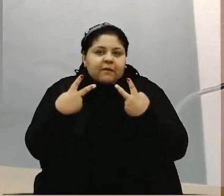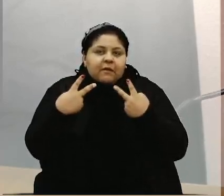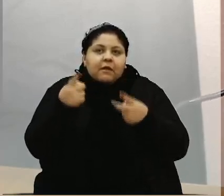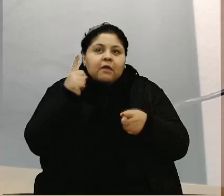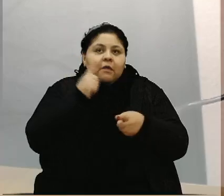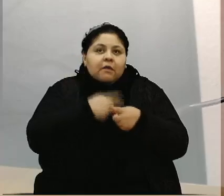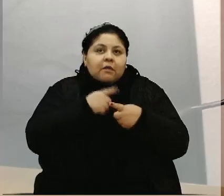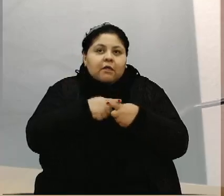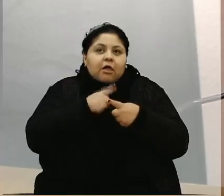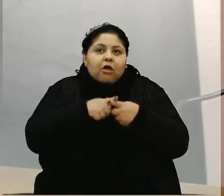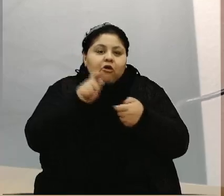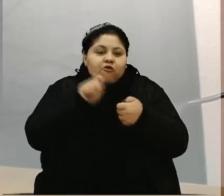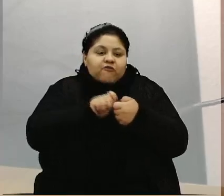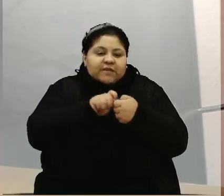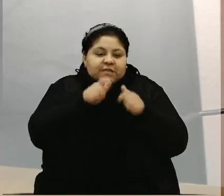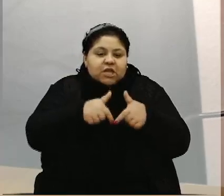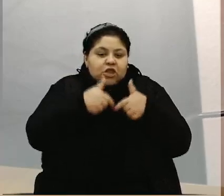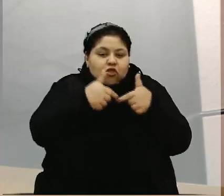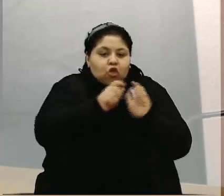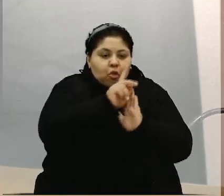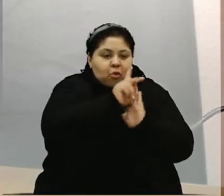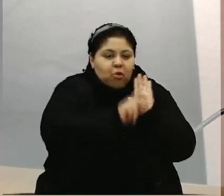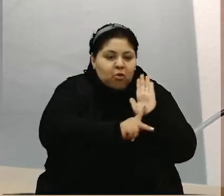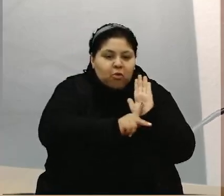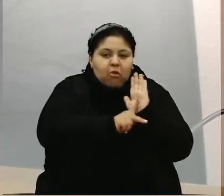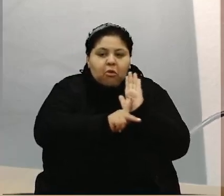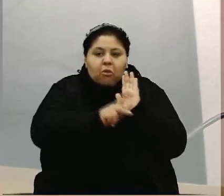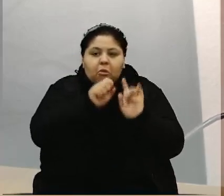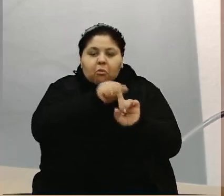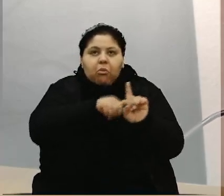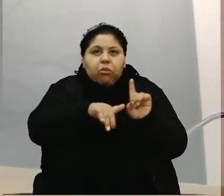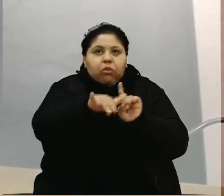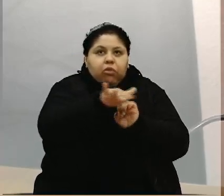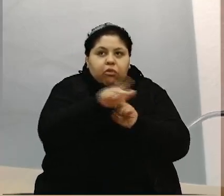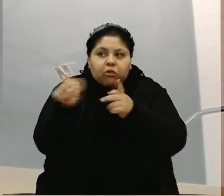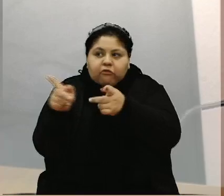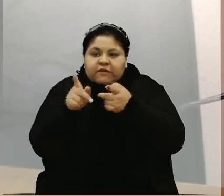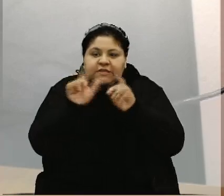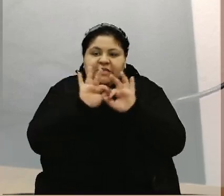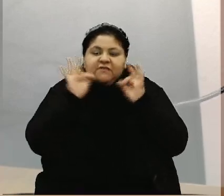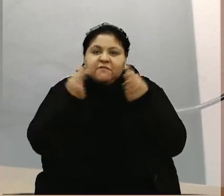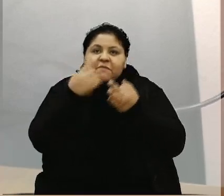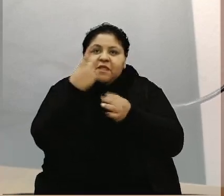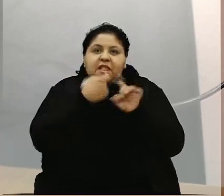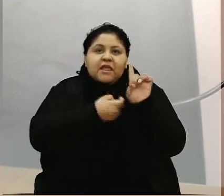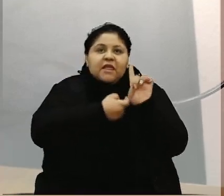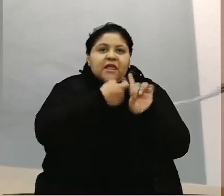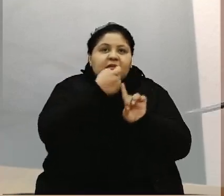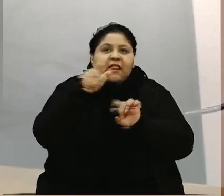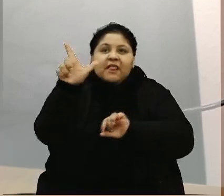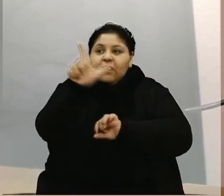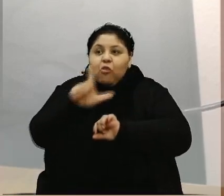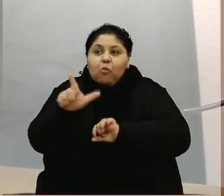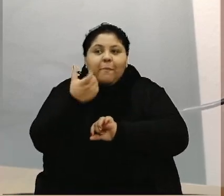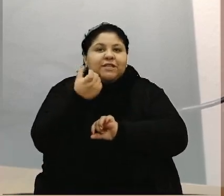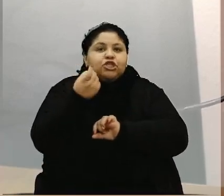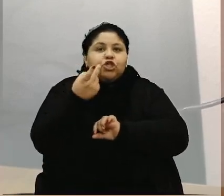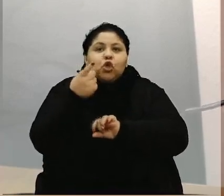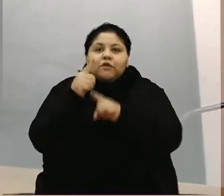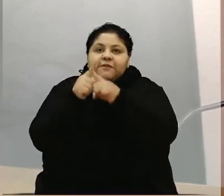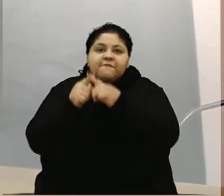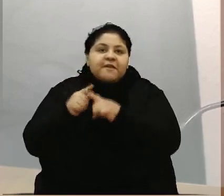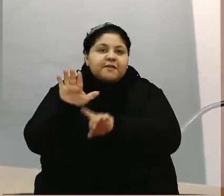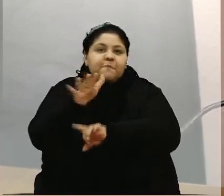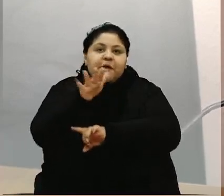vai realizando os projetos, a gente vai realizando as ações, a gente vai visitando as famílias. Em um mês, eu fui para Lajeado umas 12 vezes.